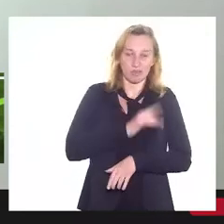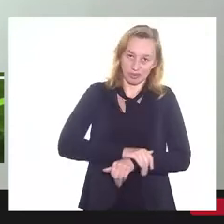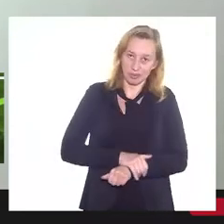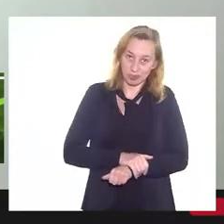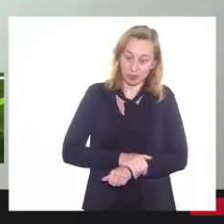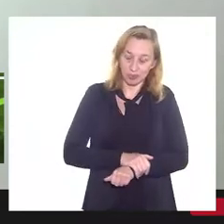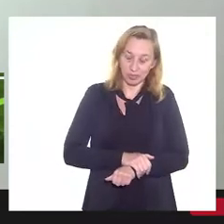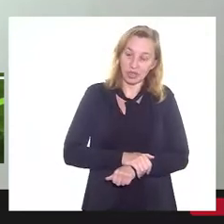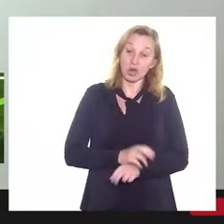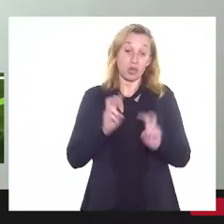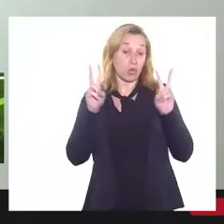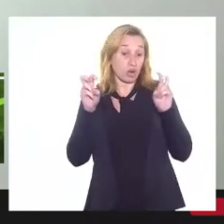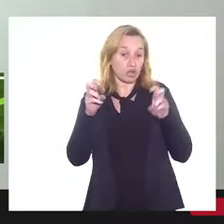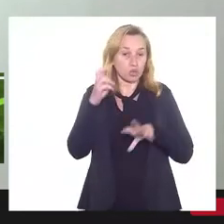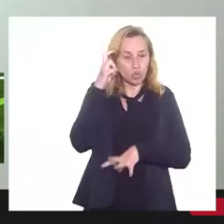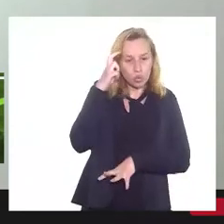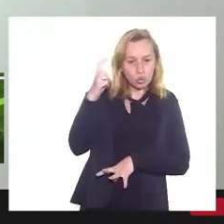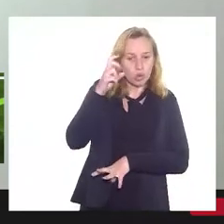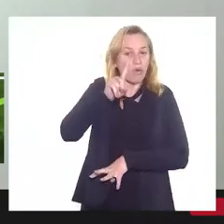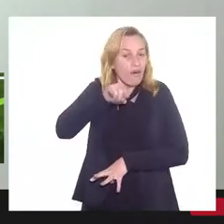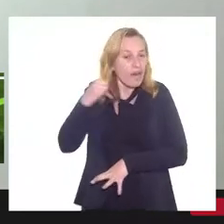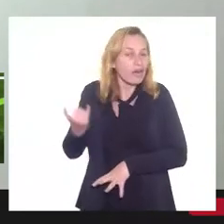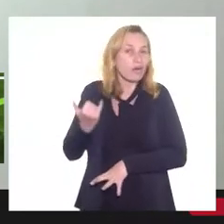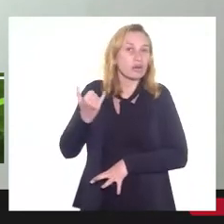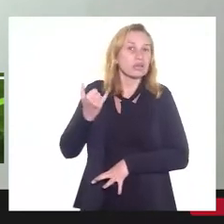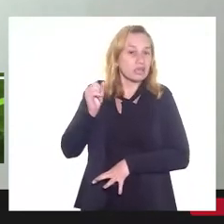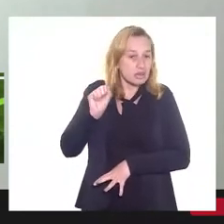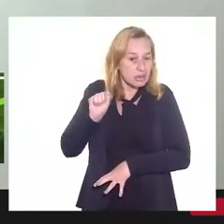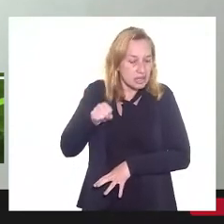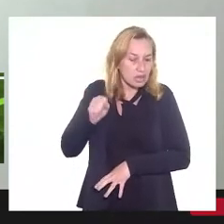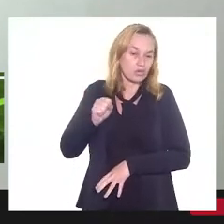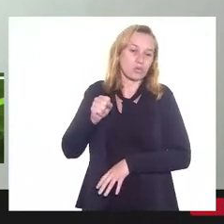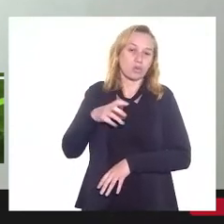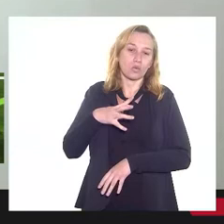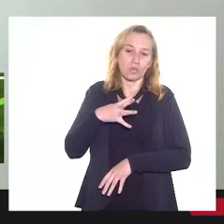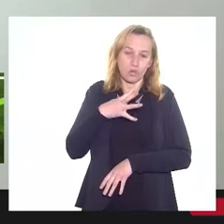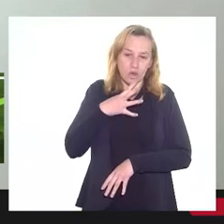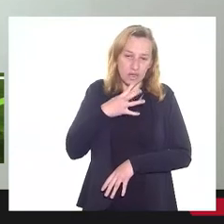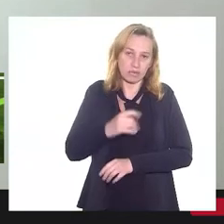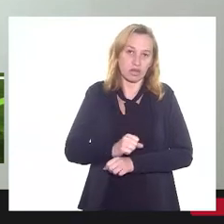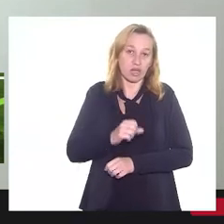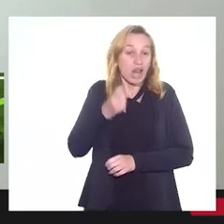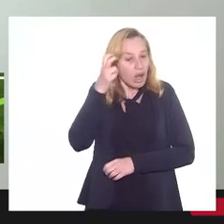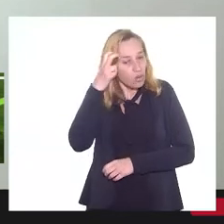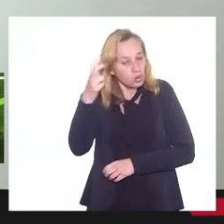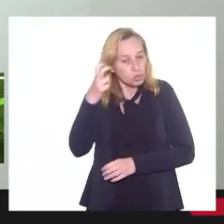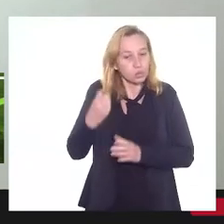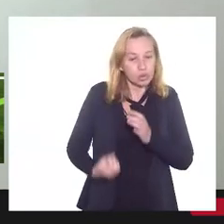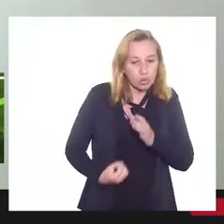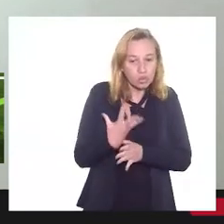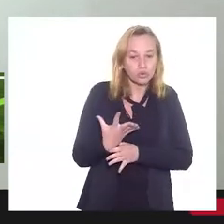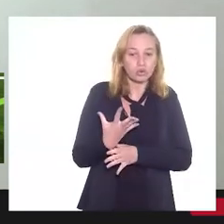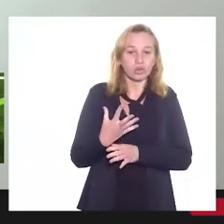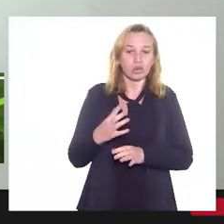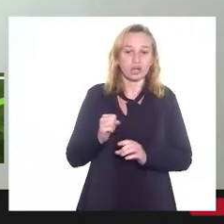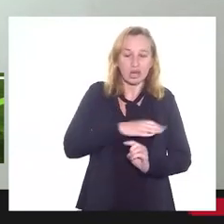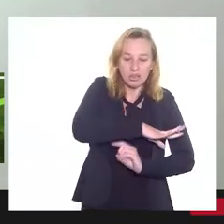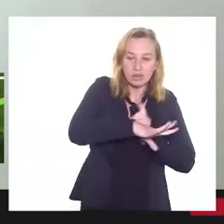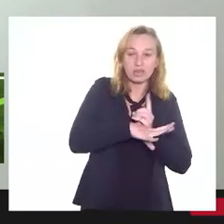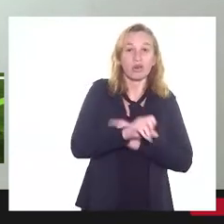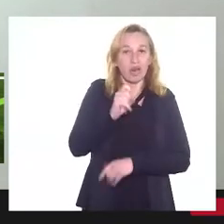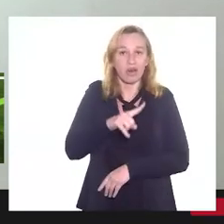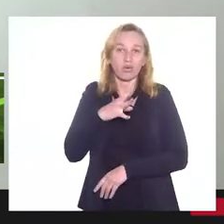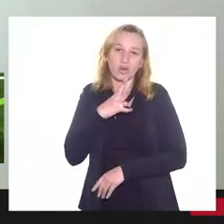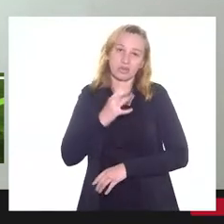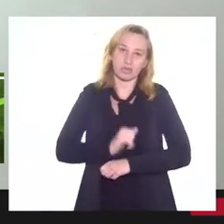e à questão cultural é conhecimento estão da cultura e construiu a nossa sociedade é